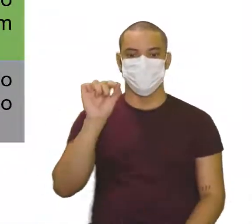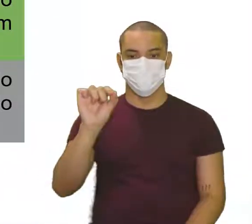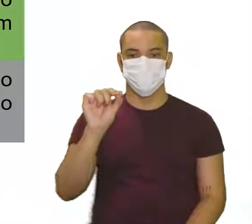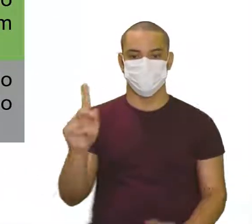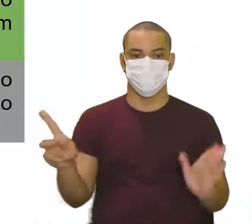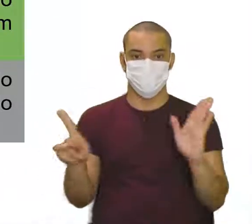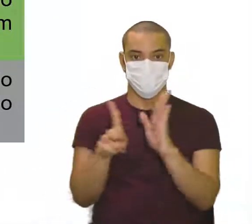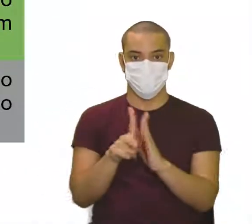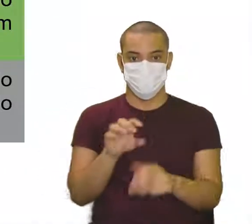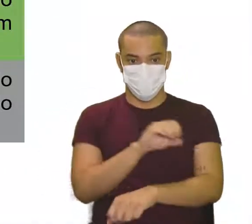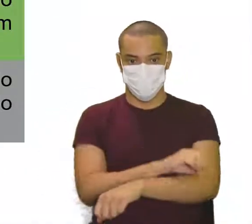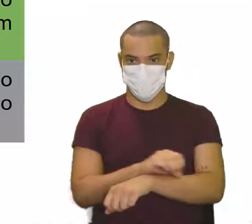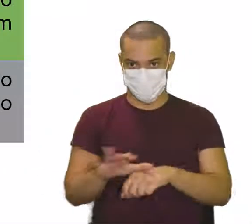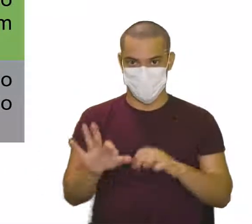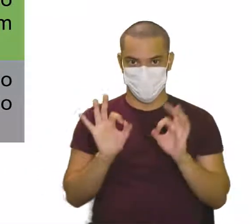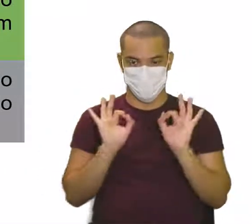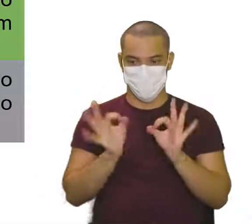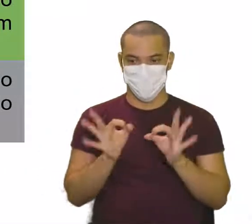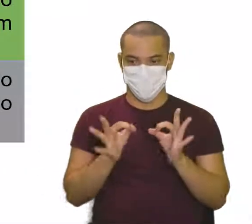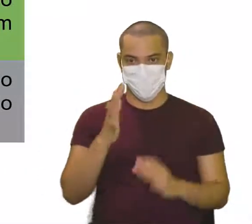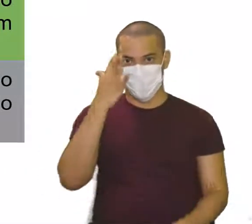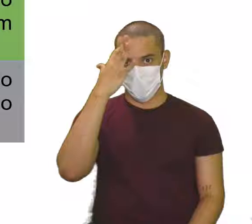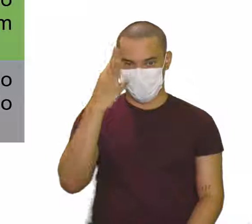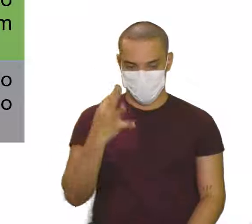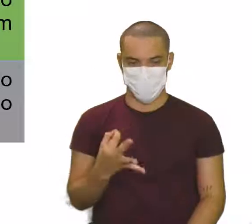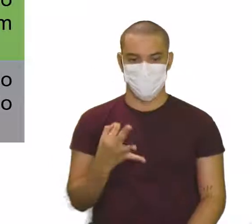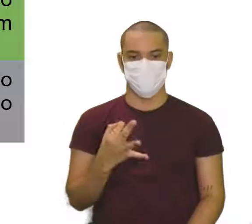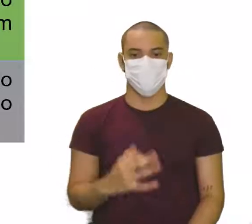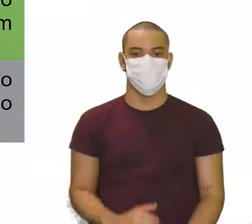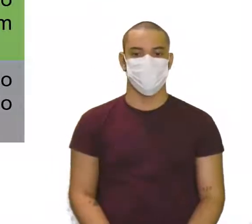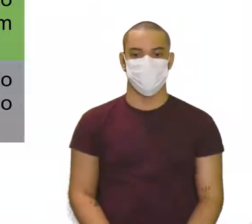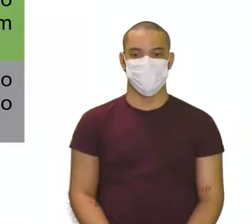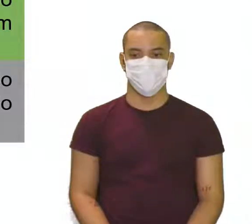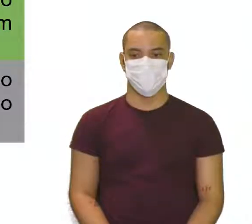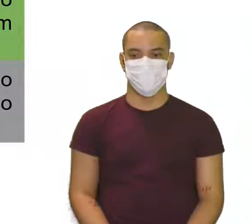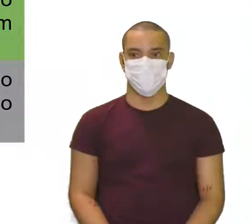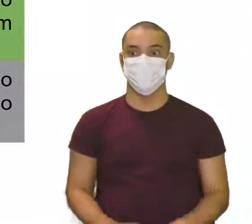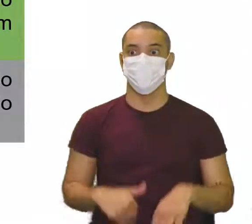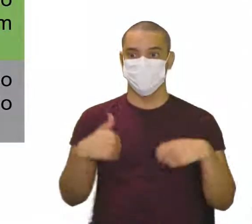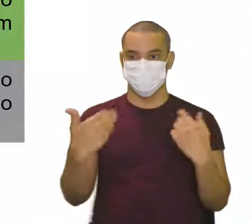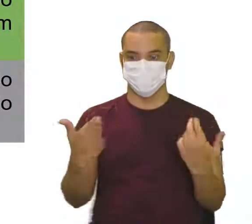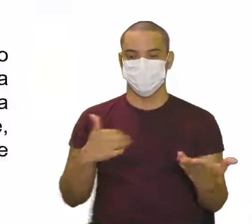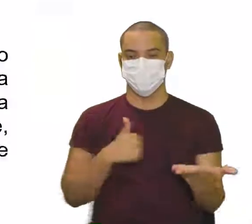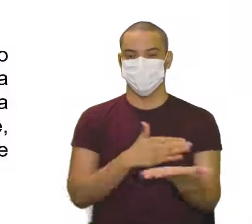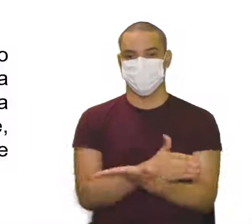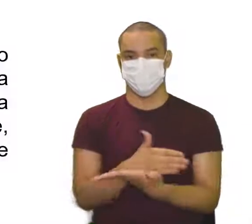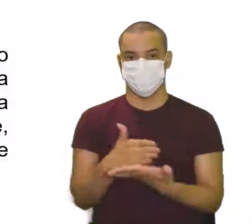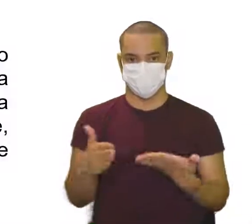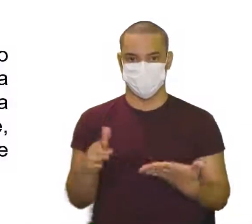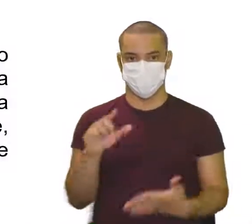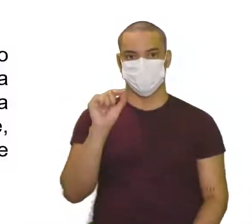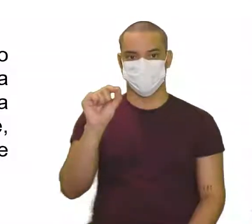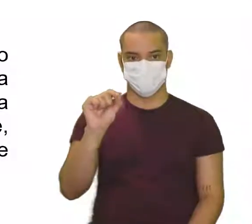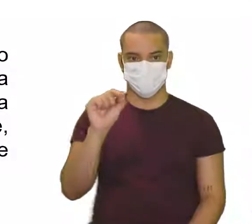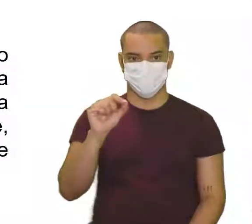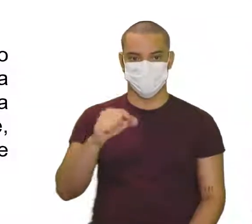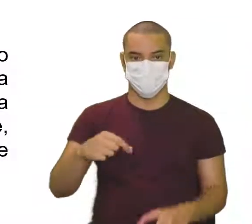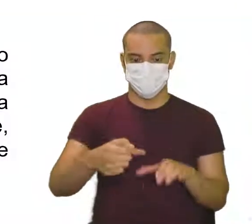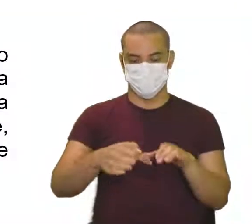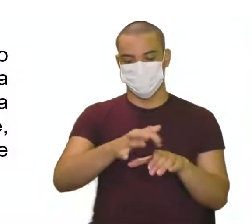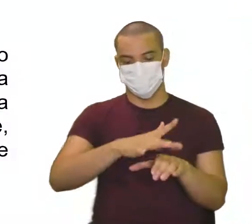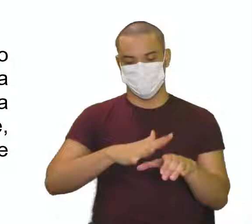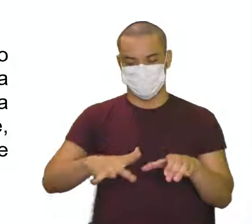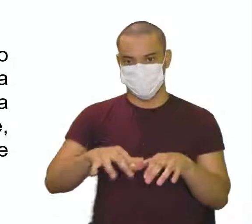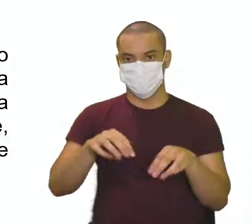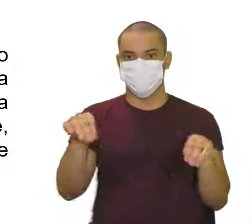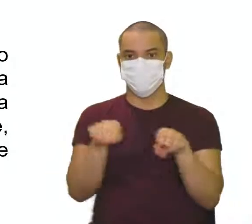do condutor. Tá bom, pessoal? Entendido isso? Vamos lá, então, começar pelo campo